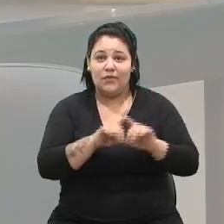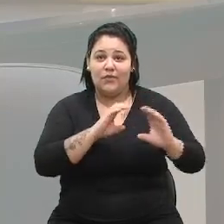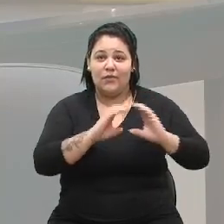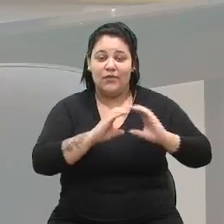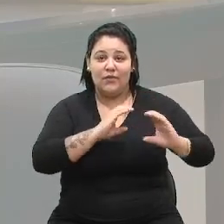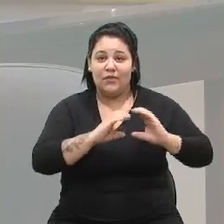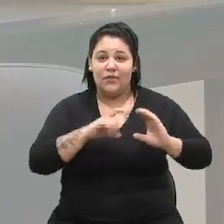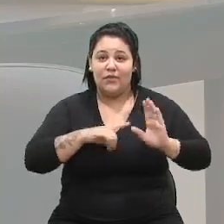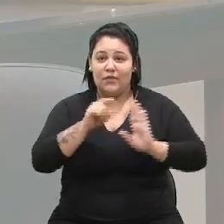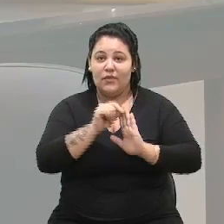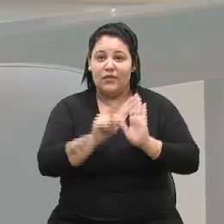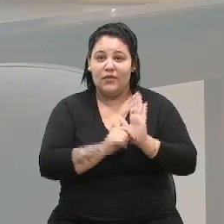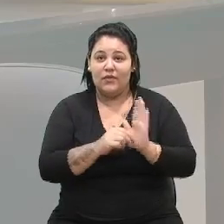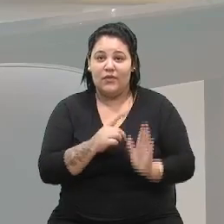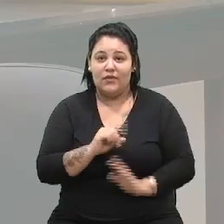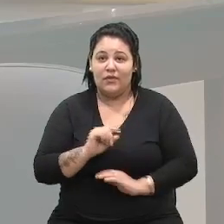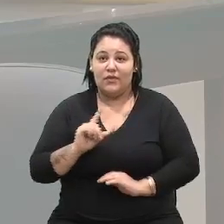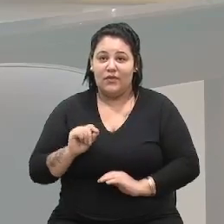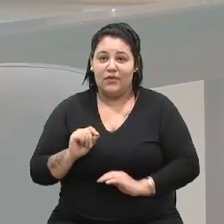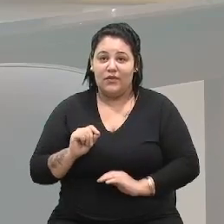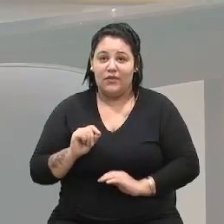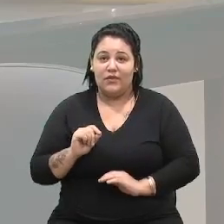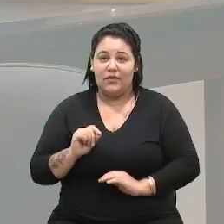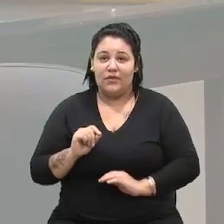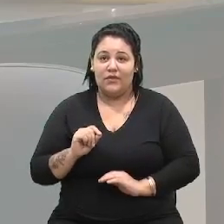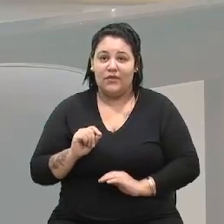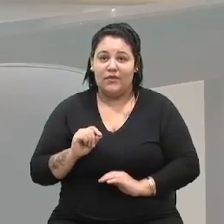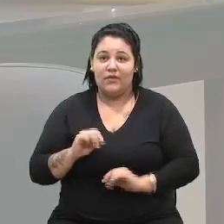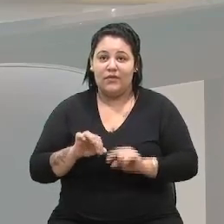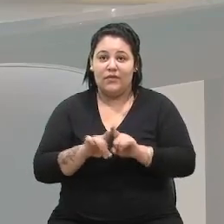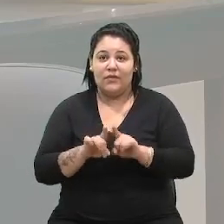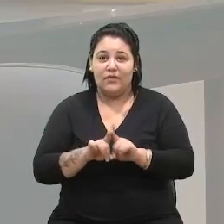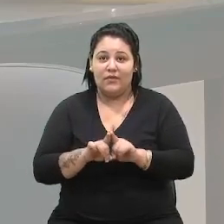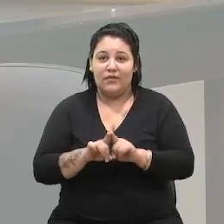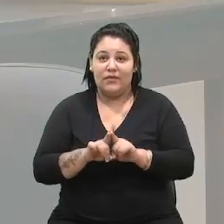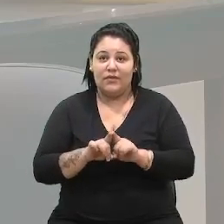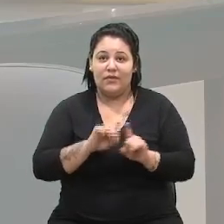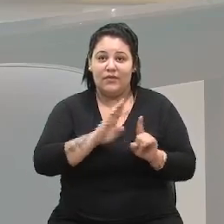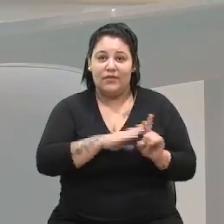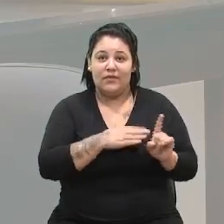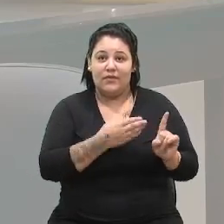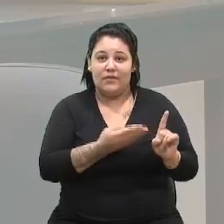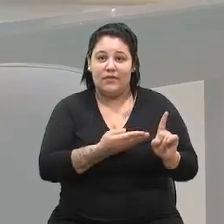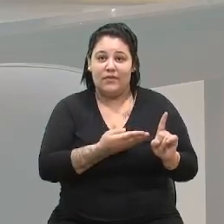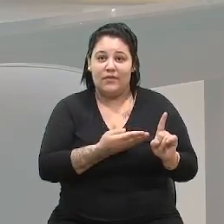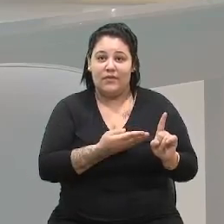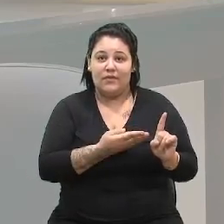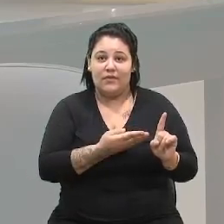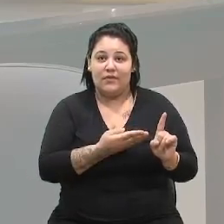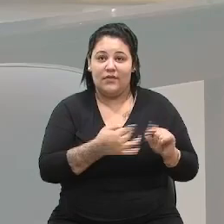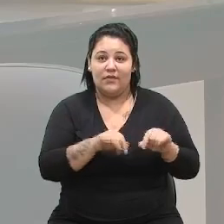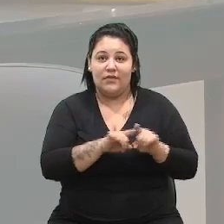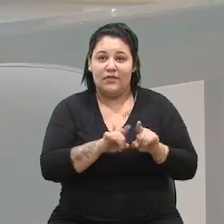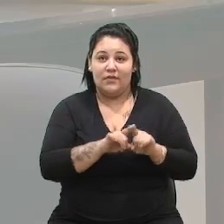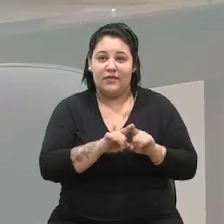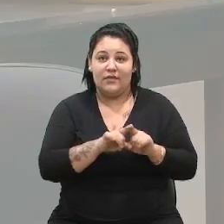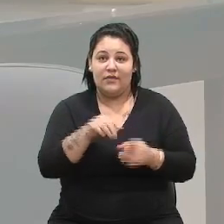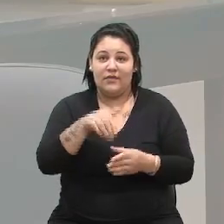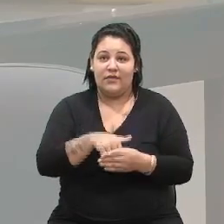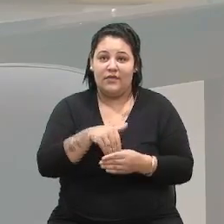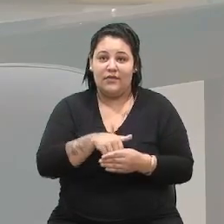artigo 110, com o objetivo de ampliar e contemplar o tempo de manifestação dos votos de